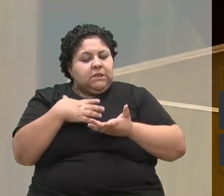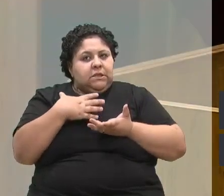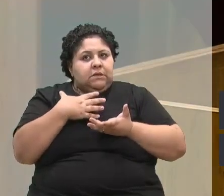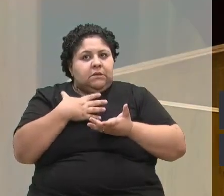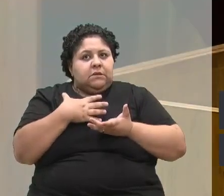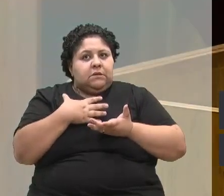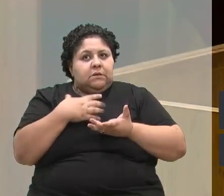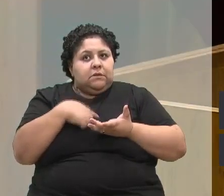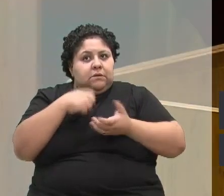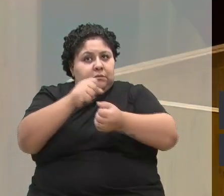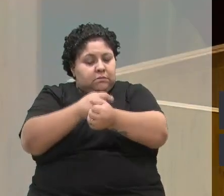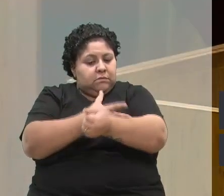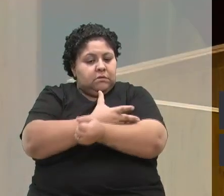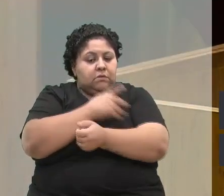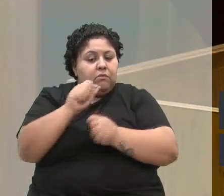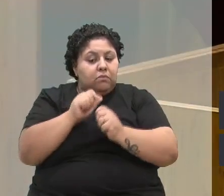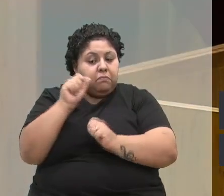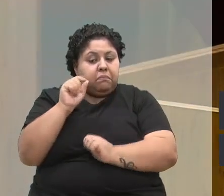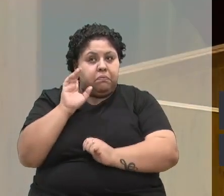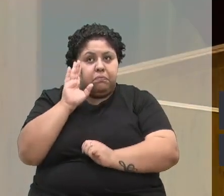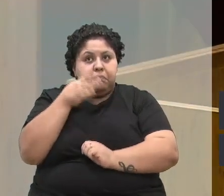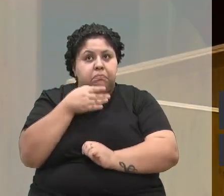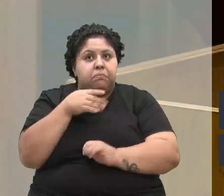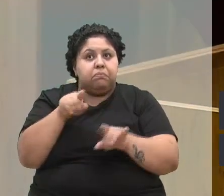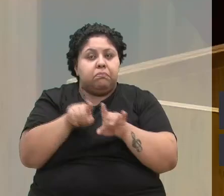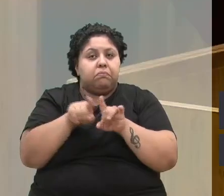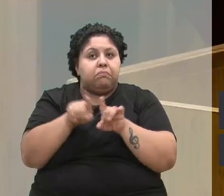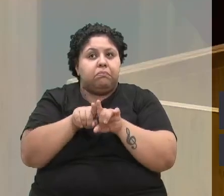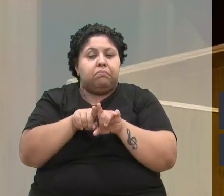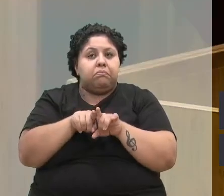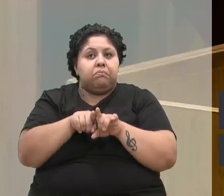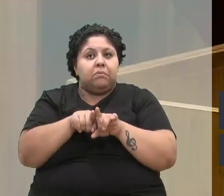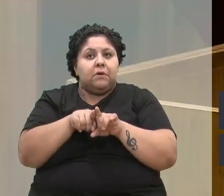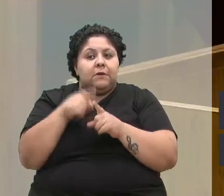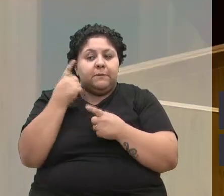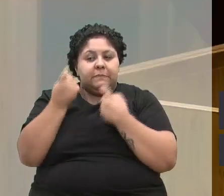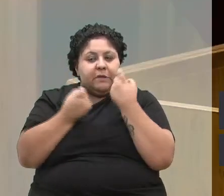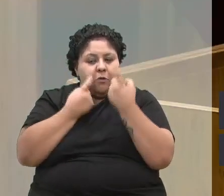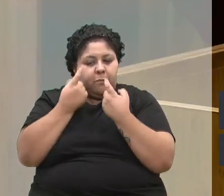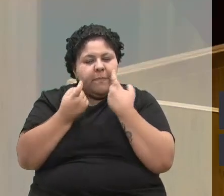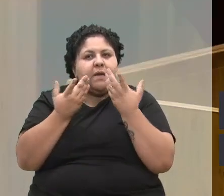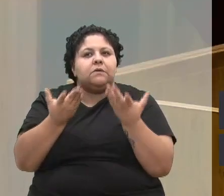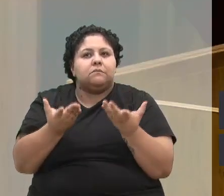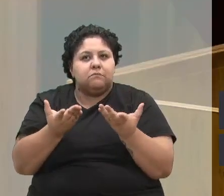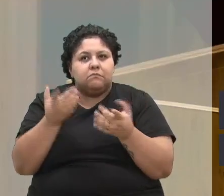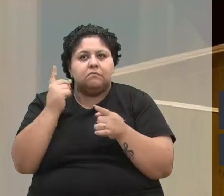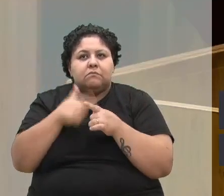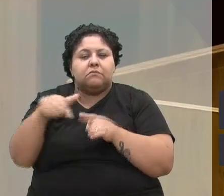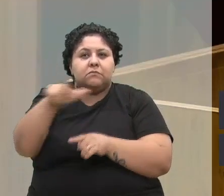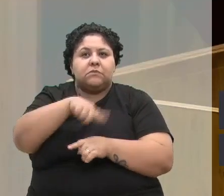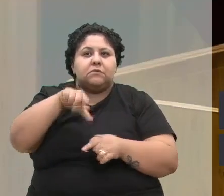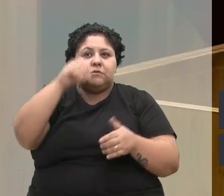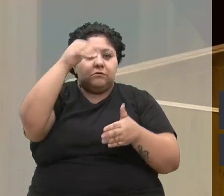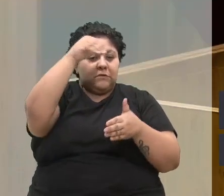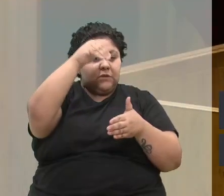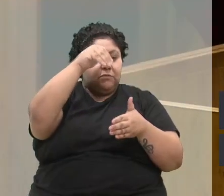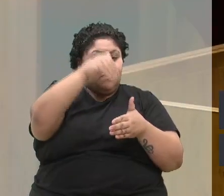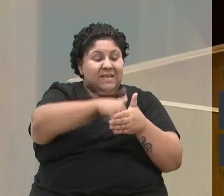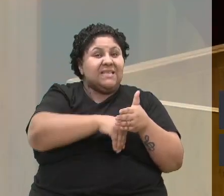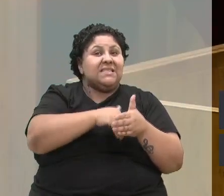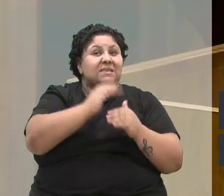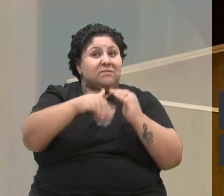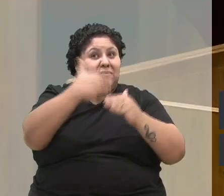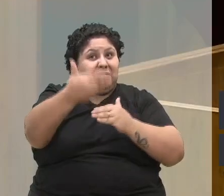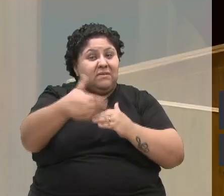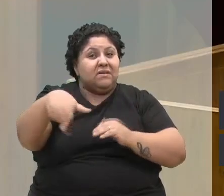estou emocionado aqui com o que aconteceu e ao mesmo tempo eu fiquei assim preocupado. Porque nós temos uma eleição pela frente e eu